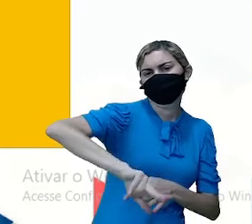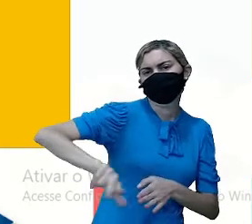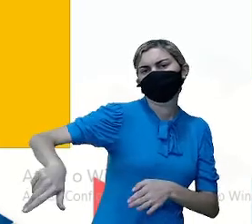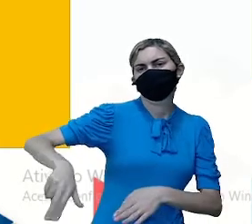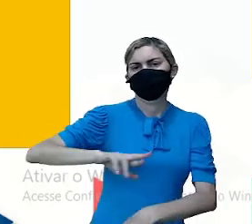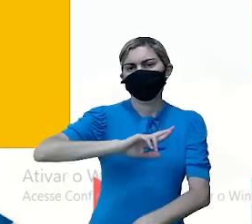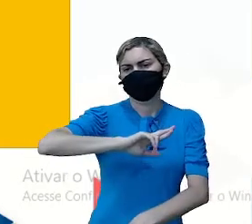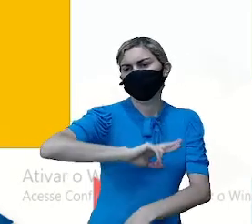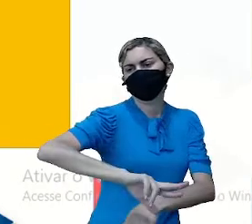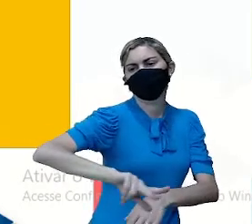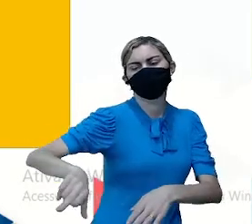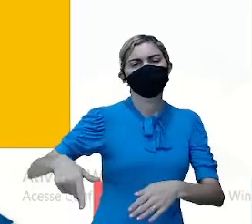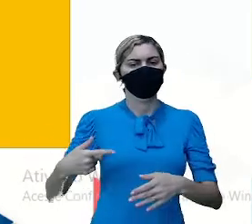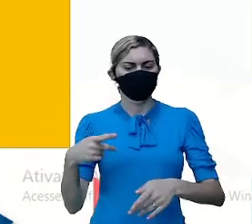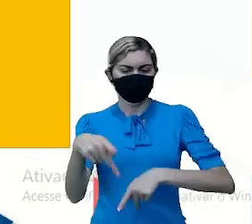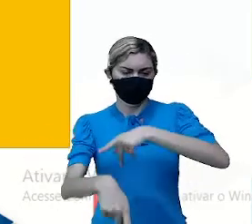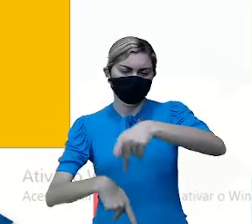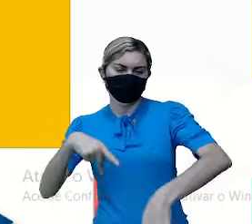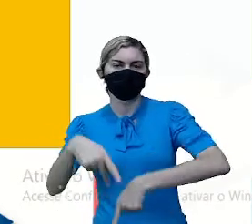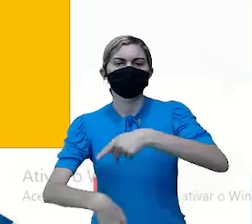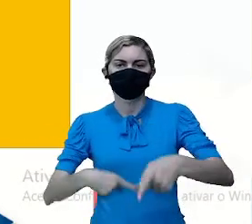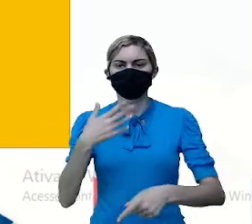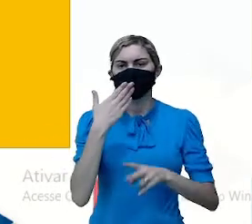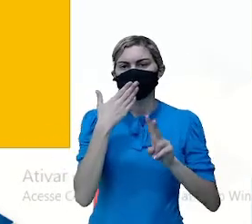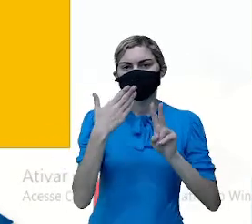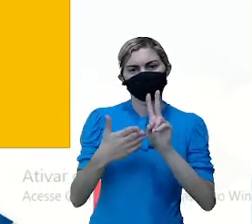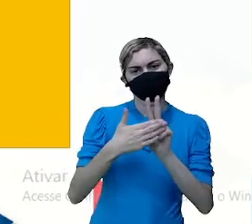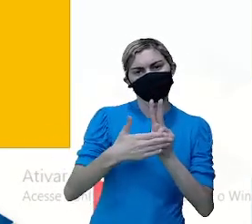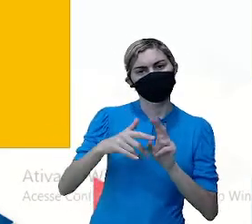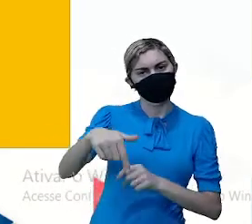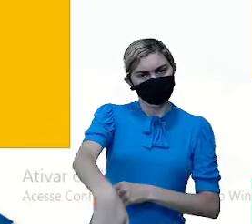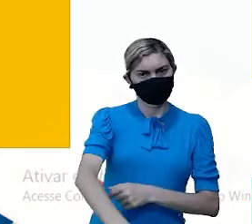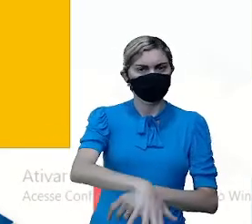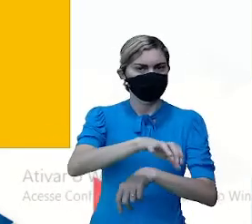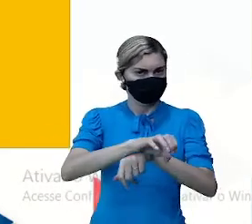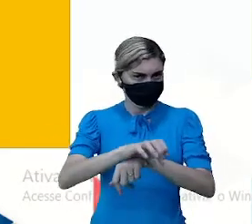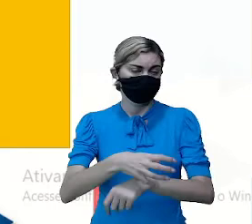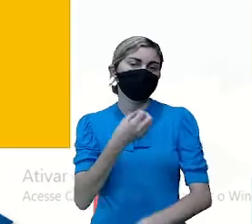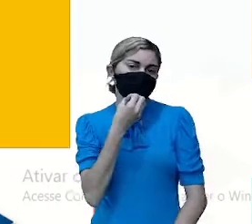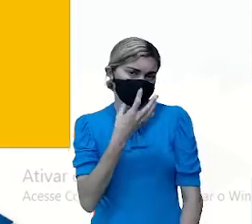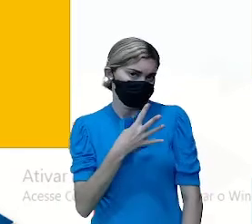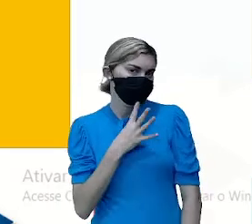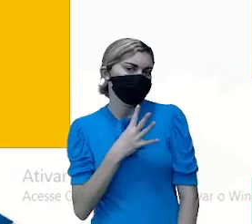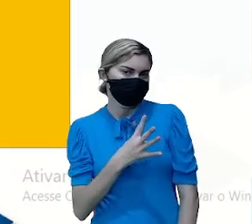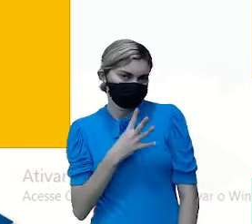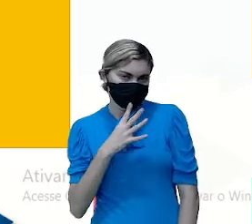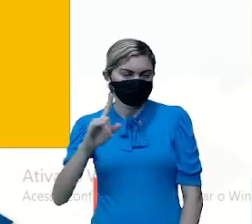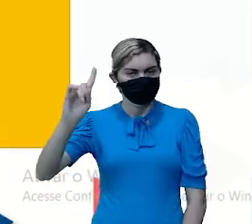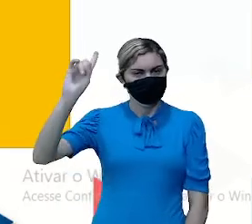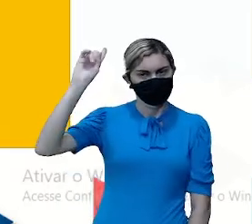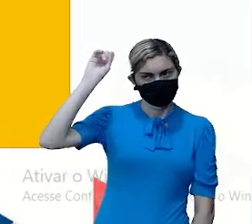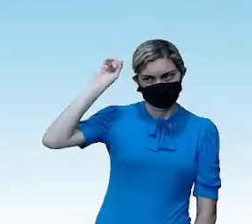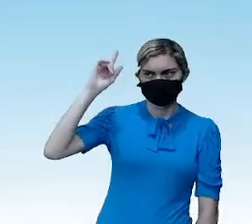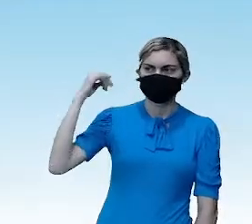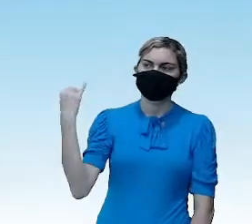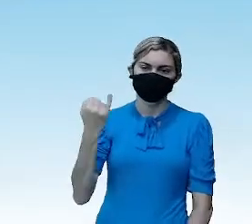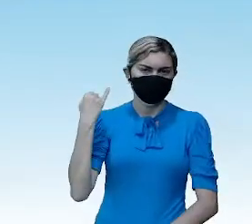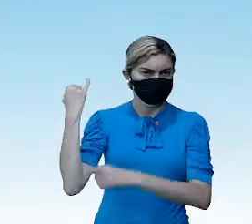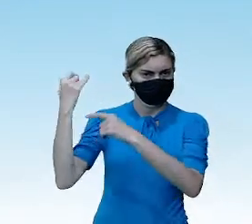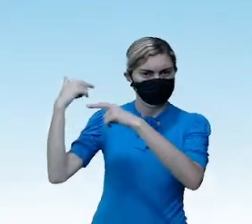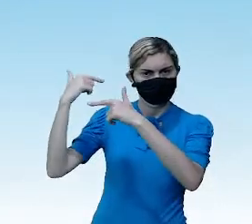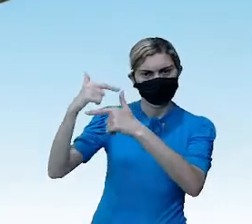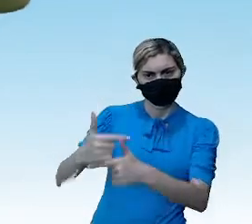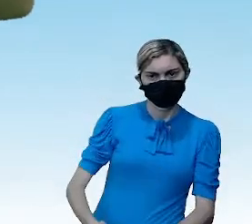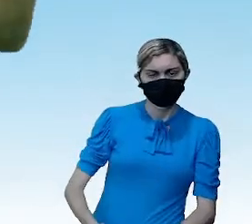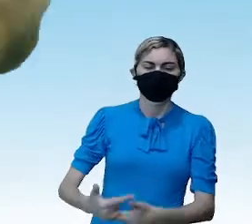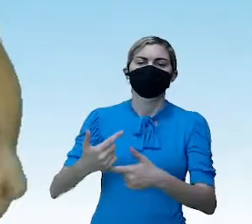povos indígenas aqui em nosso estado. Então é bom conhecer, certo, justamente a tradição, pela